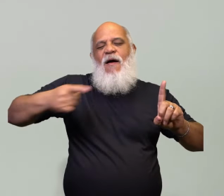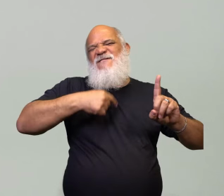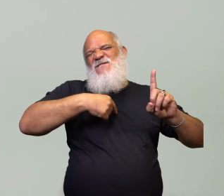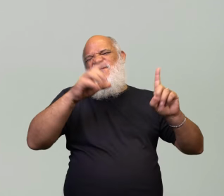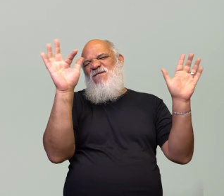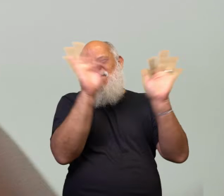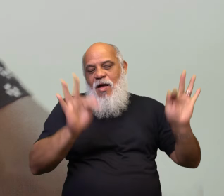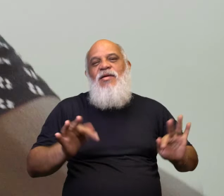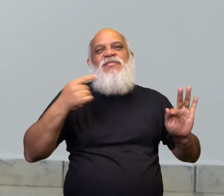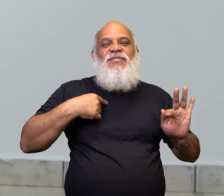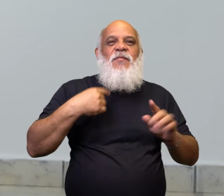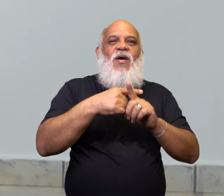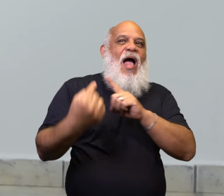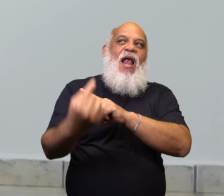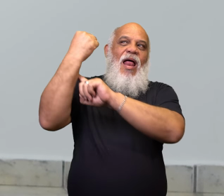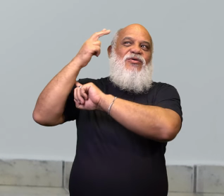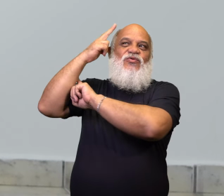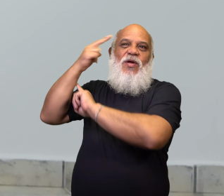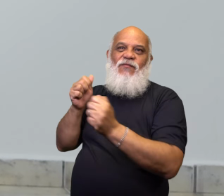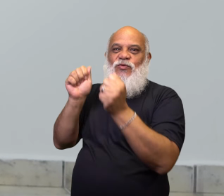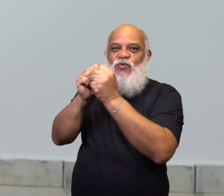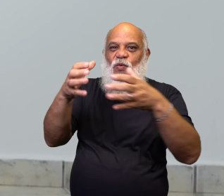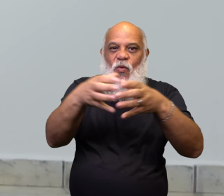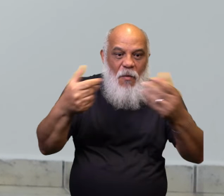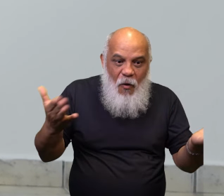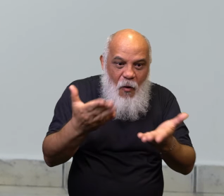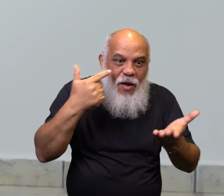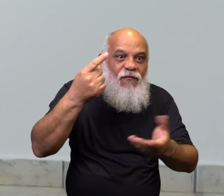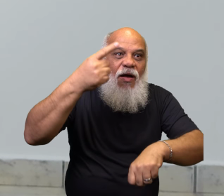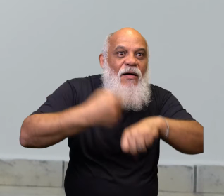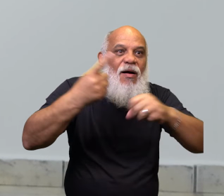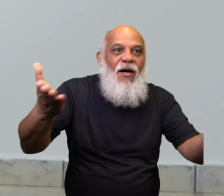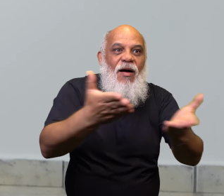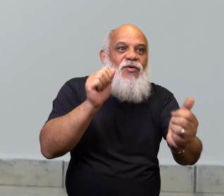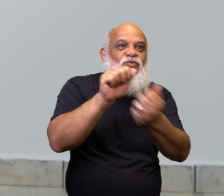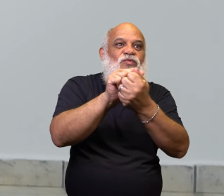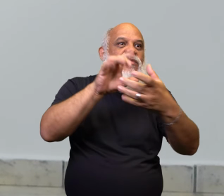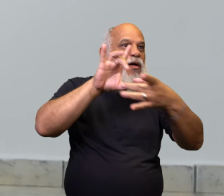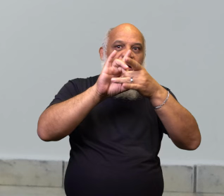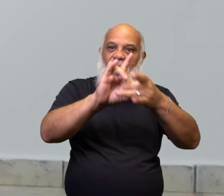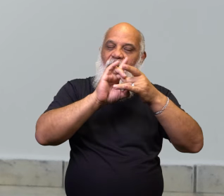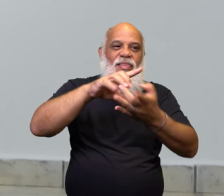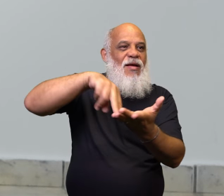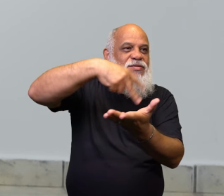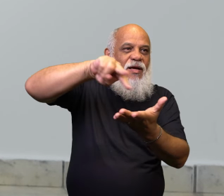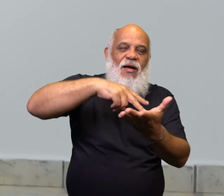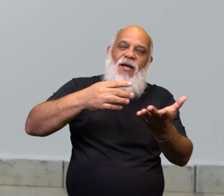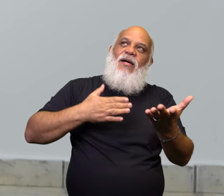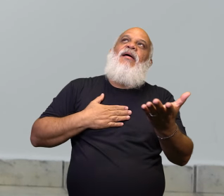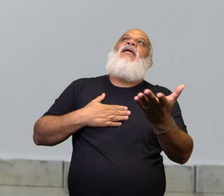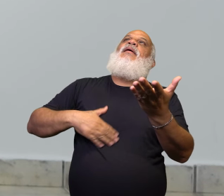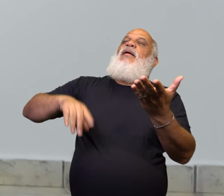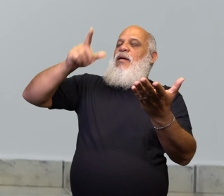eu sonhava de dançar e vendo eles fazendo aquelas apresentações. E de repente